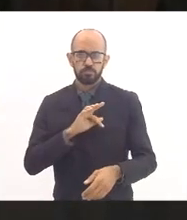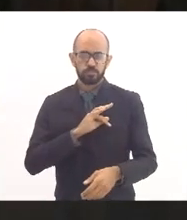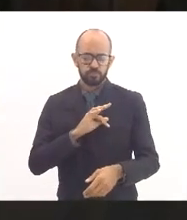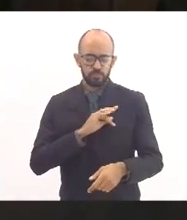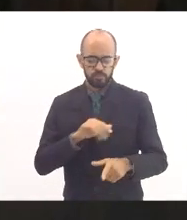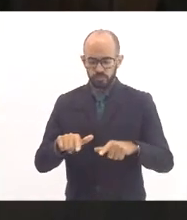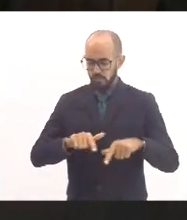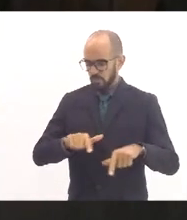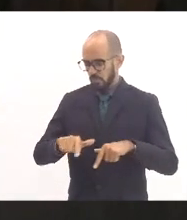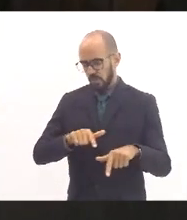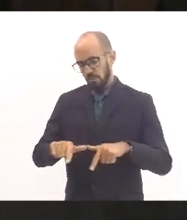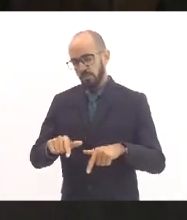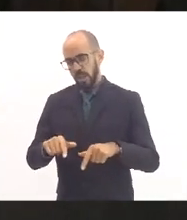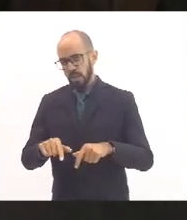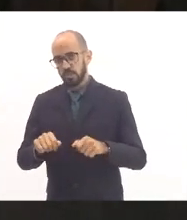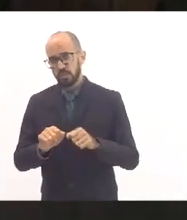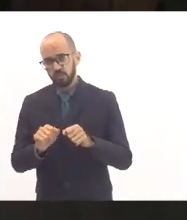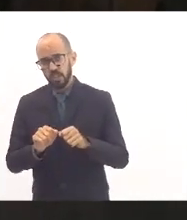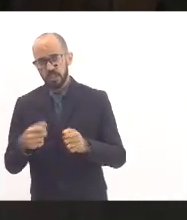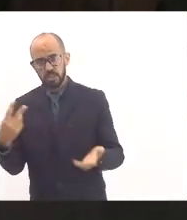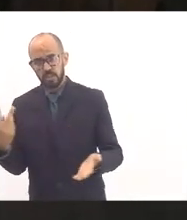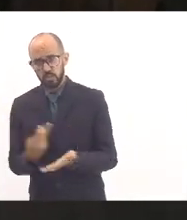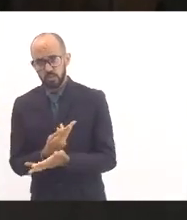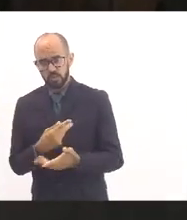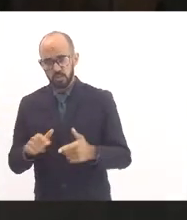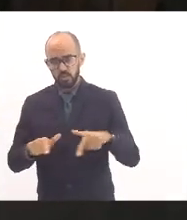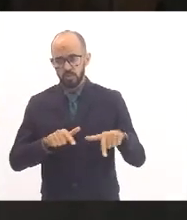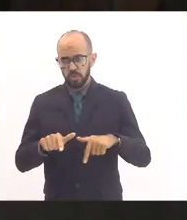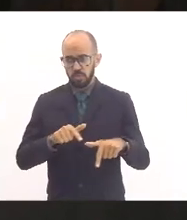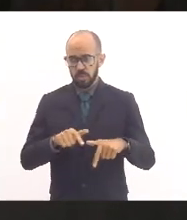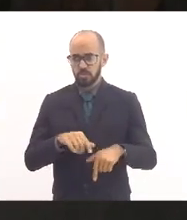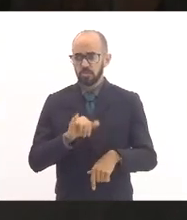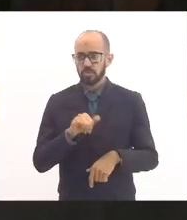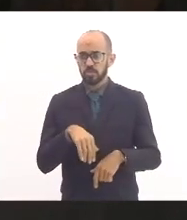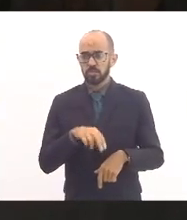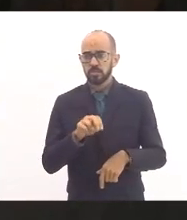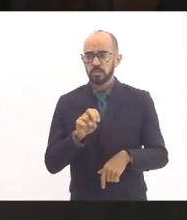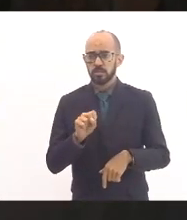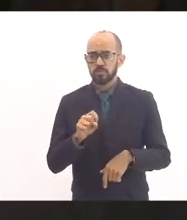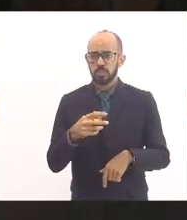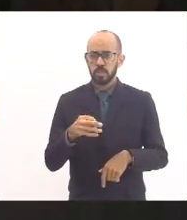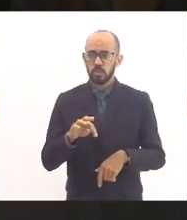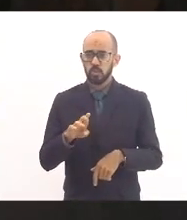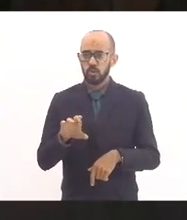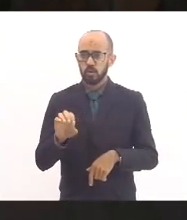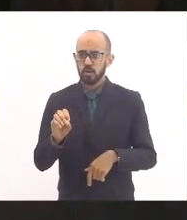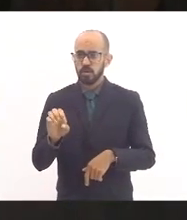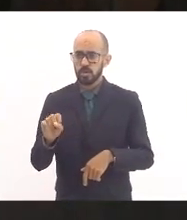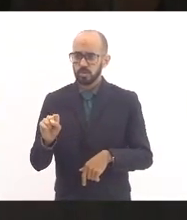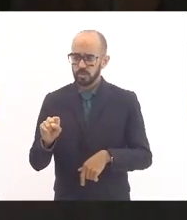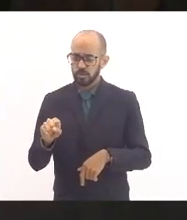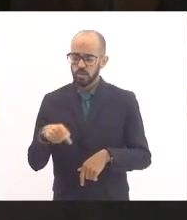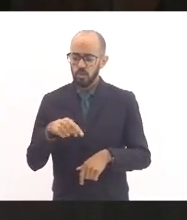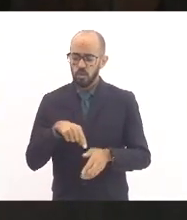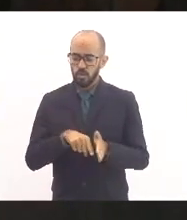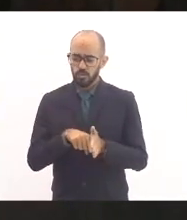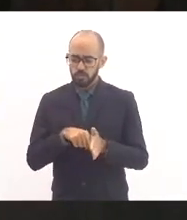daqueles que fazem a polícia acontecer que são os inspetores oficiais de cartório investigadores